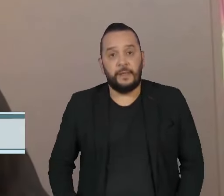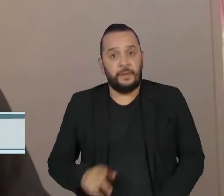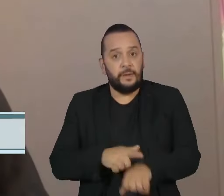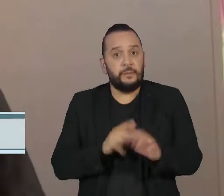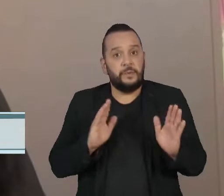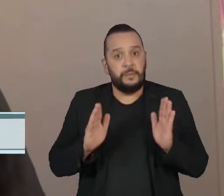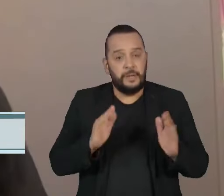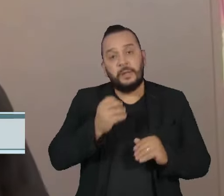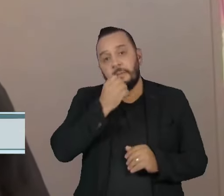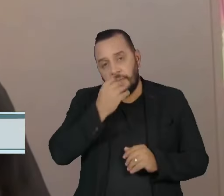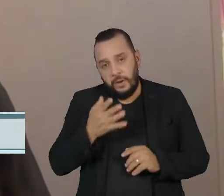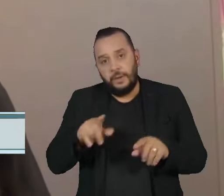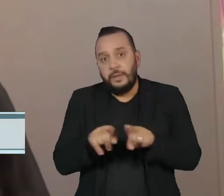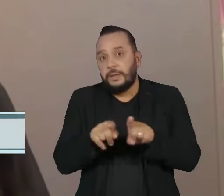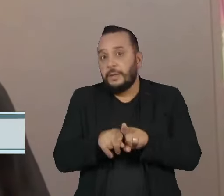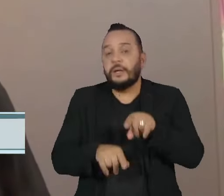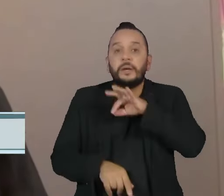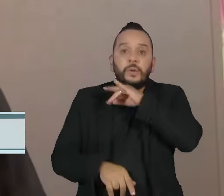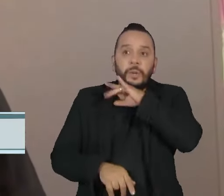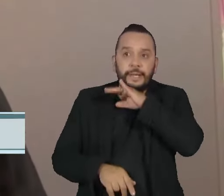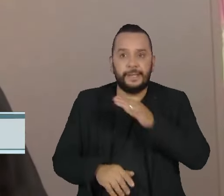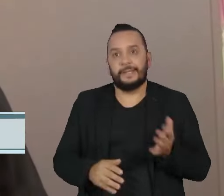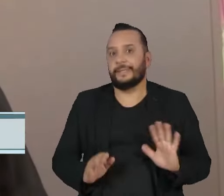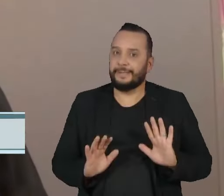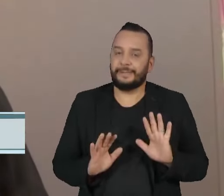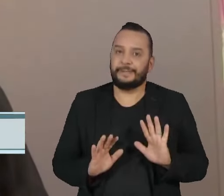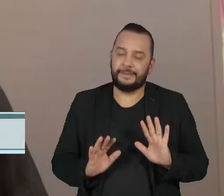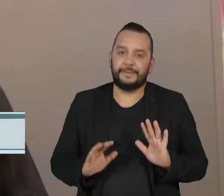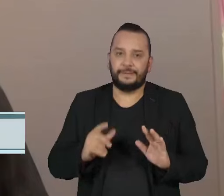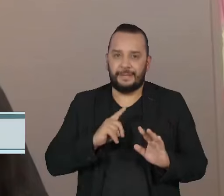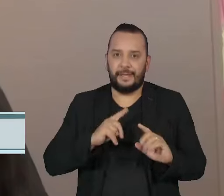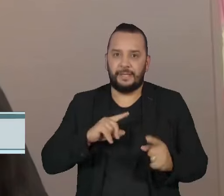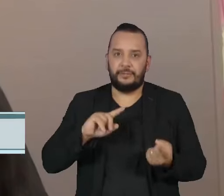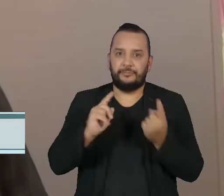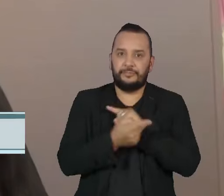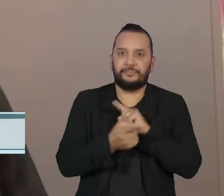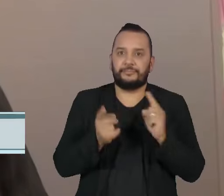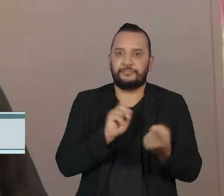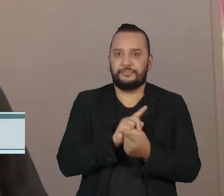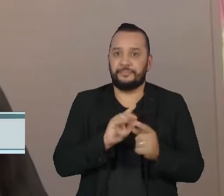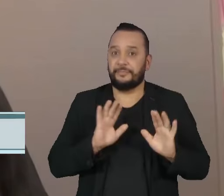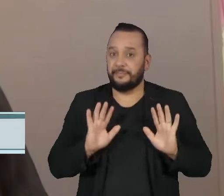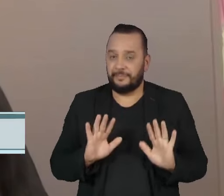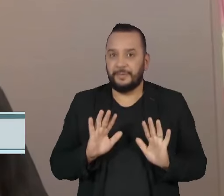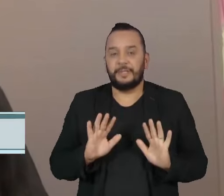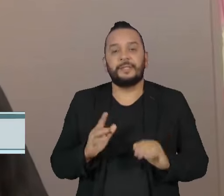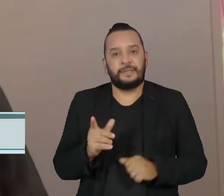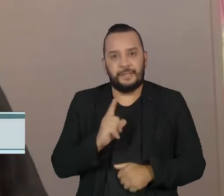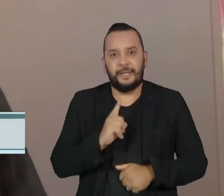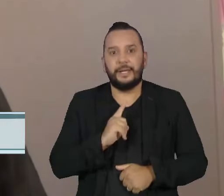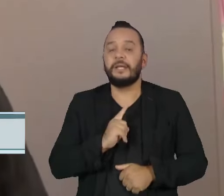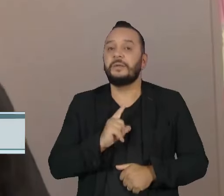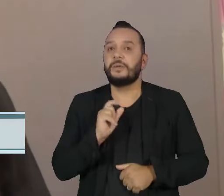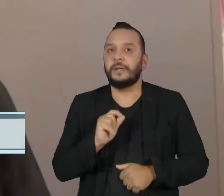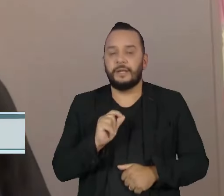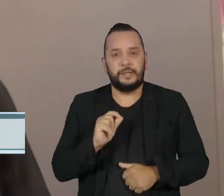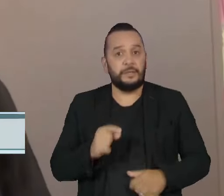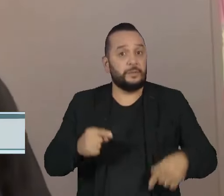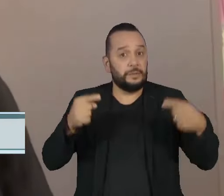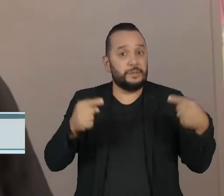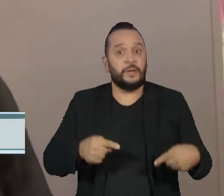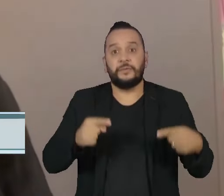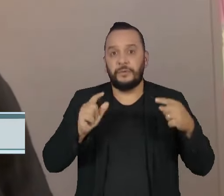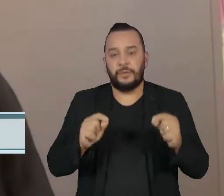tempo né Por mais paradoxal que seja isso contraditório conflitante eh temos uma um desafio que é